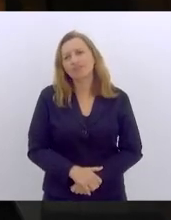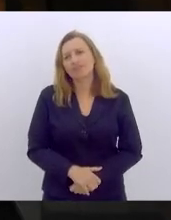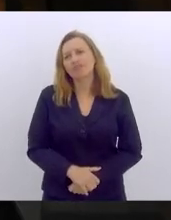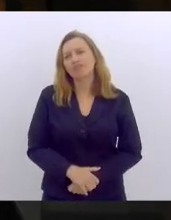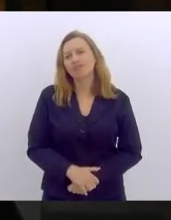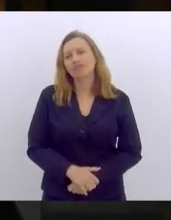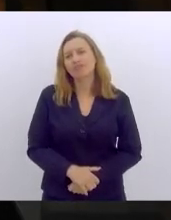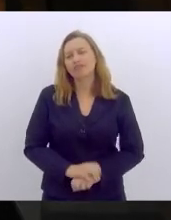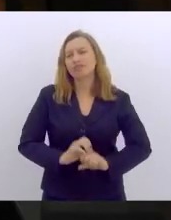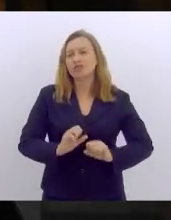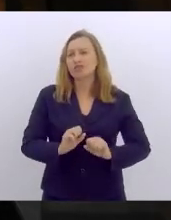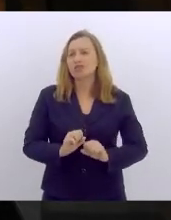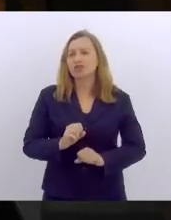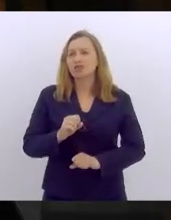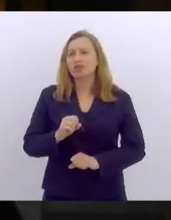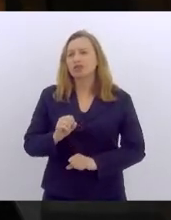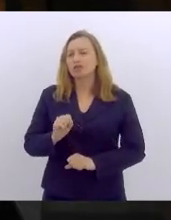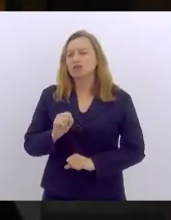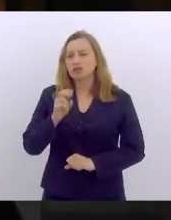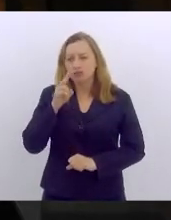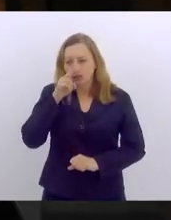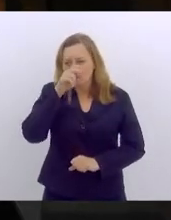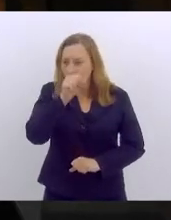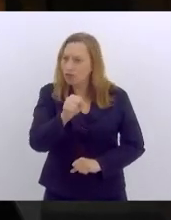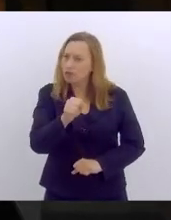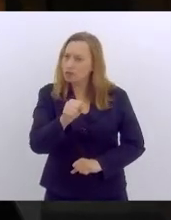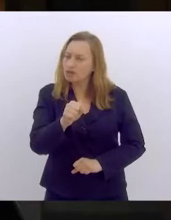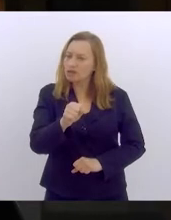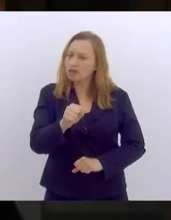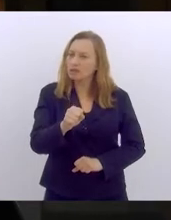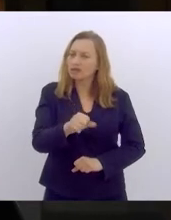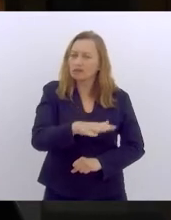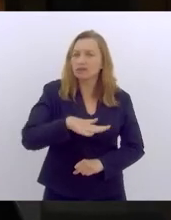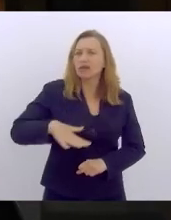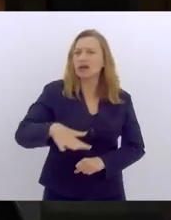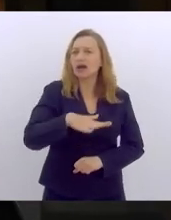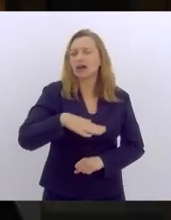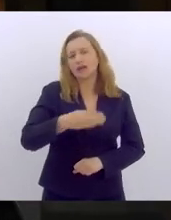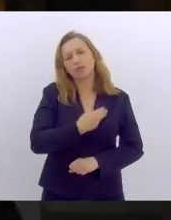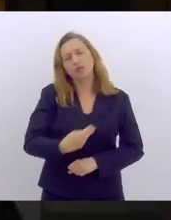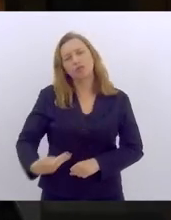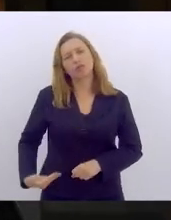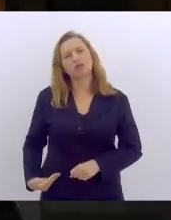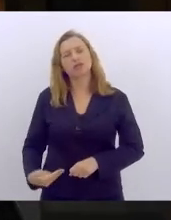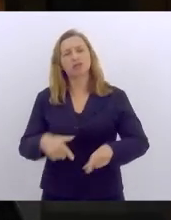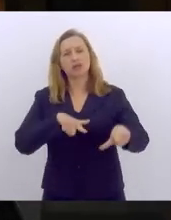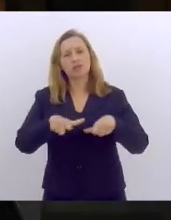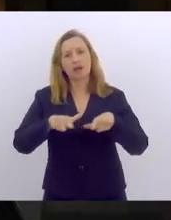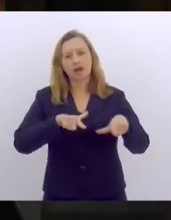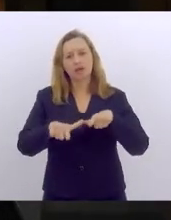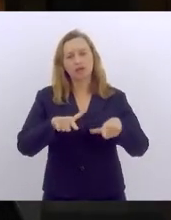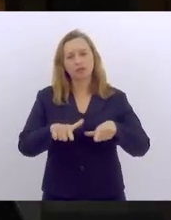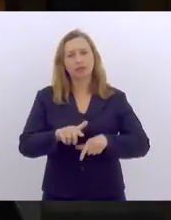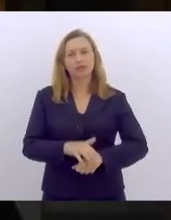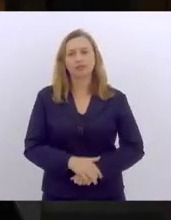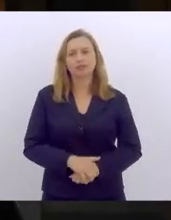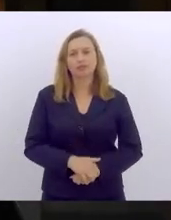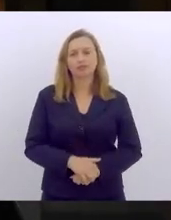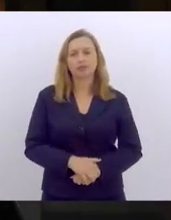de fortalecer o serviço público. E o instrumento